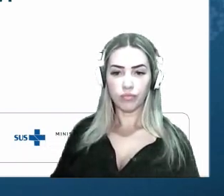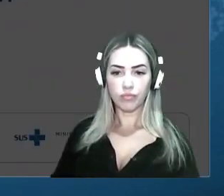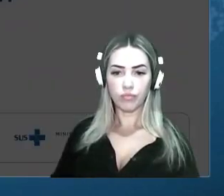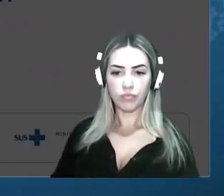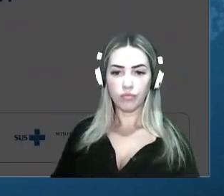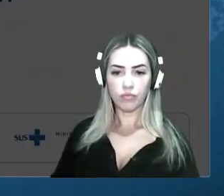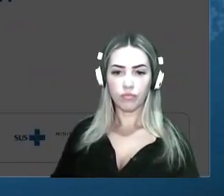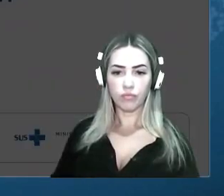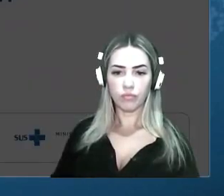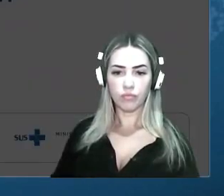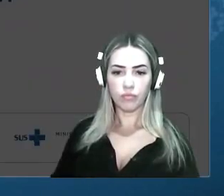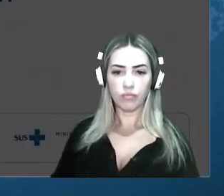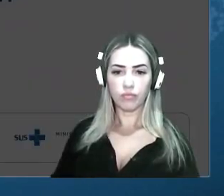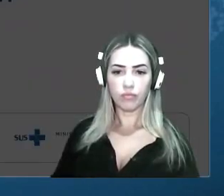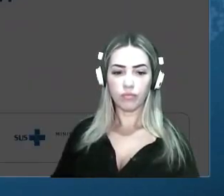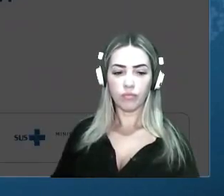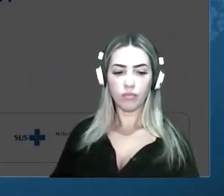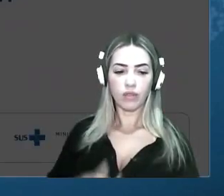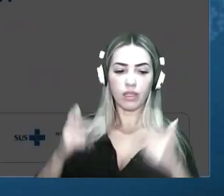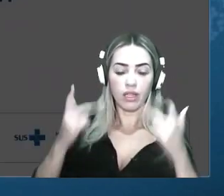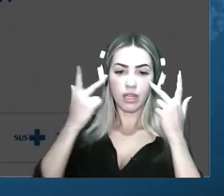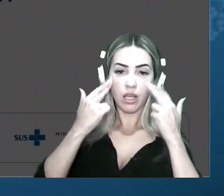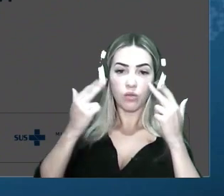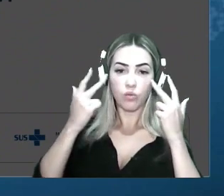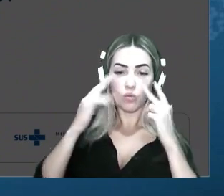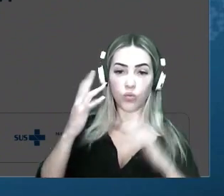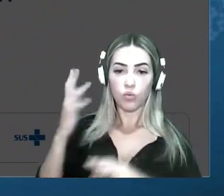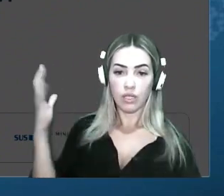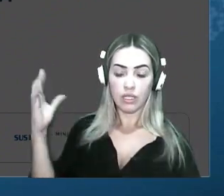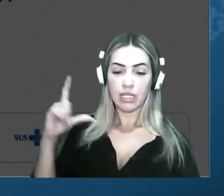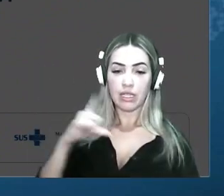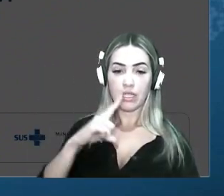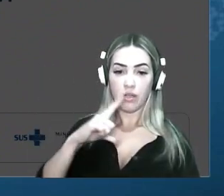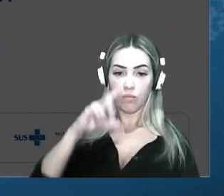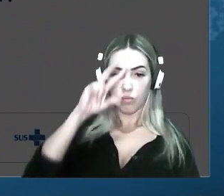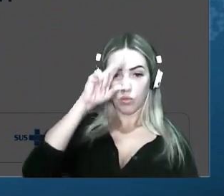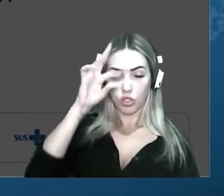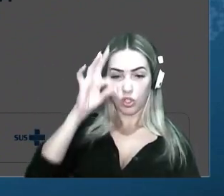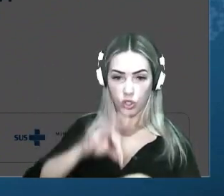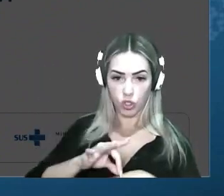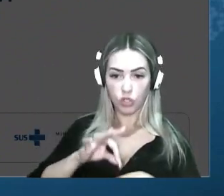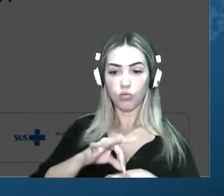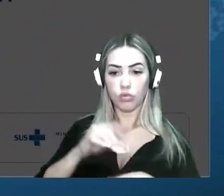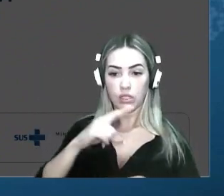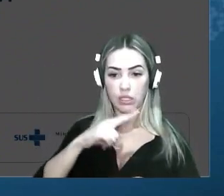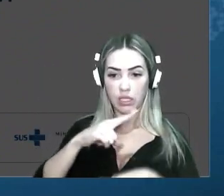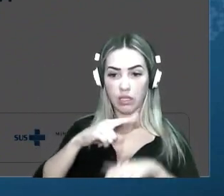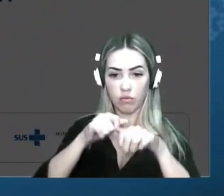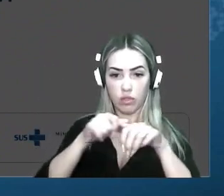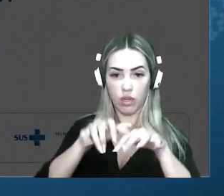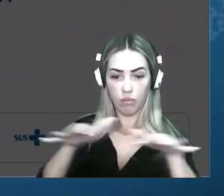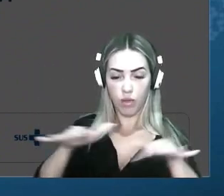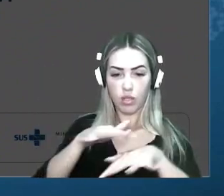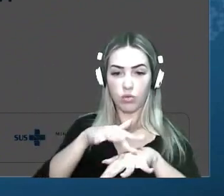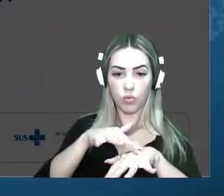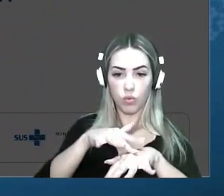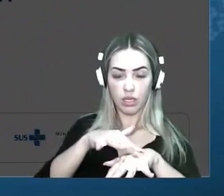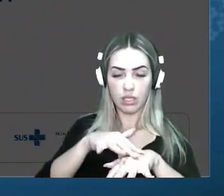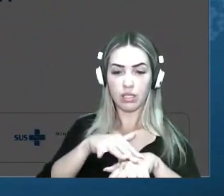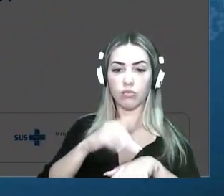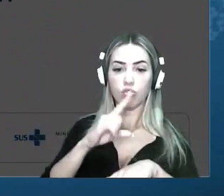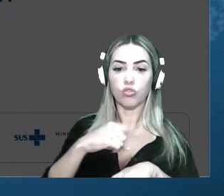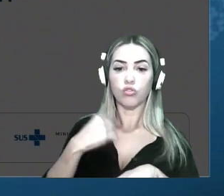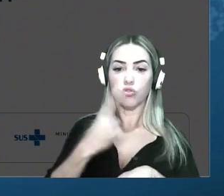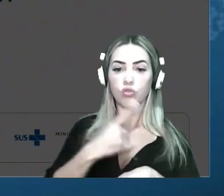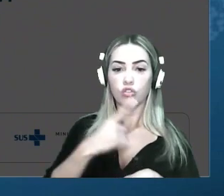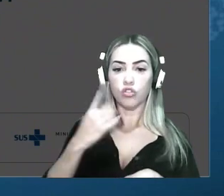na natureza, a gente tem os mosquitos que são transmissores de arbovirose. Nós liberamos por diversas